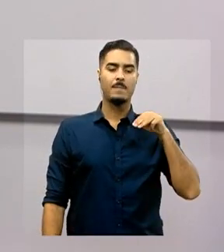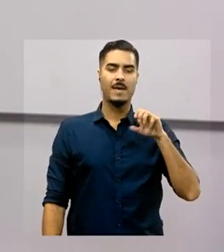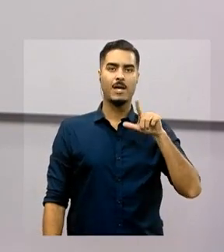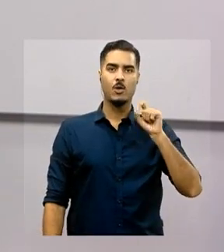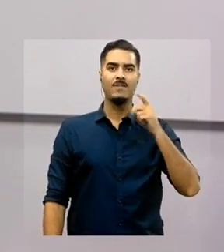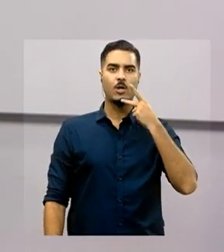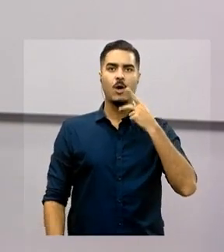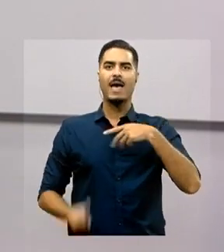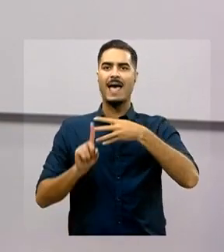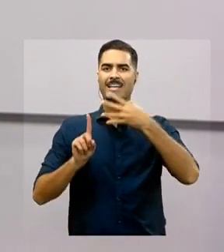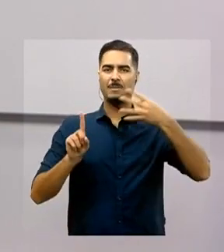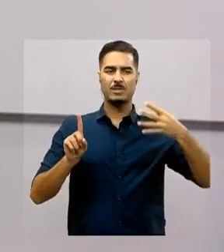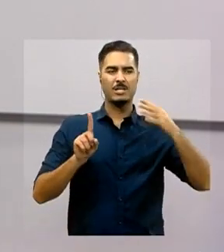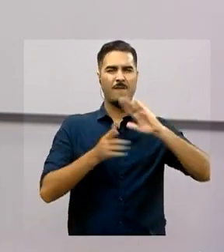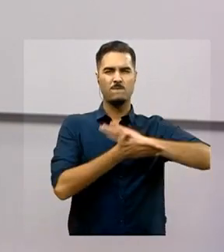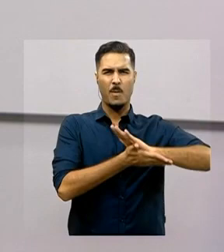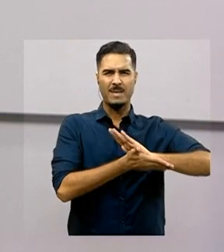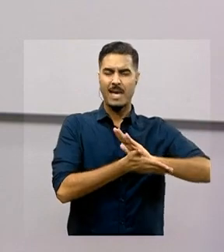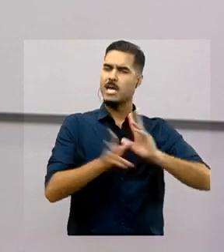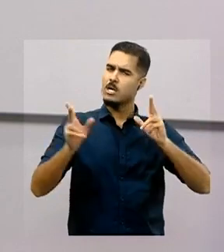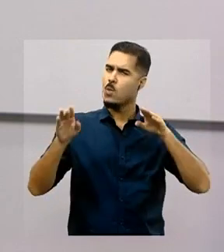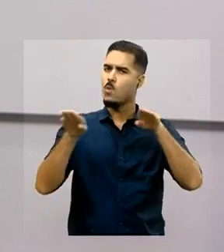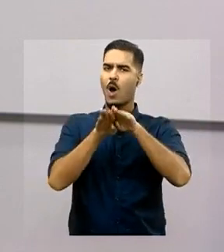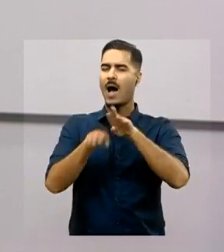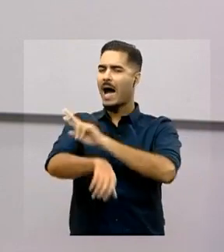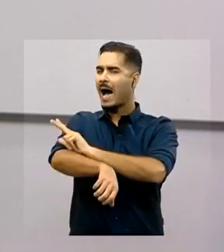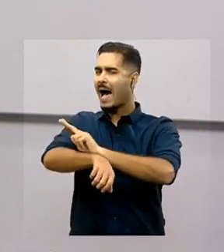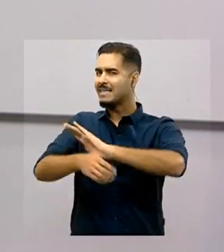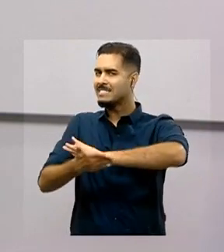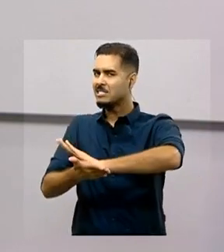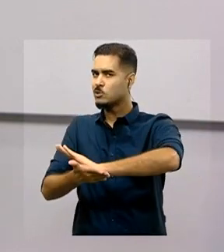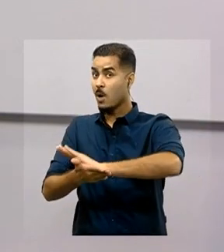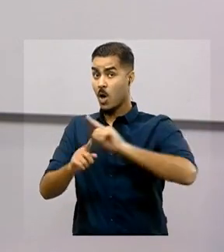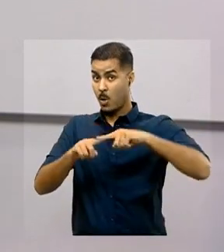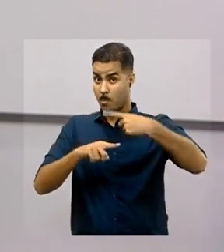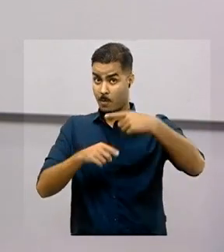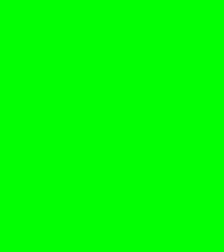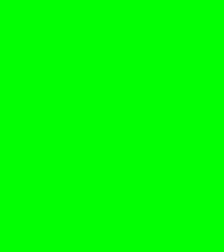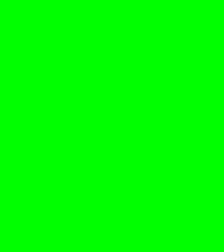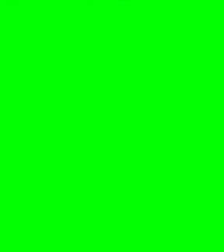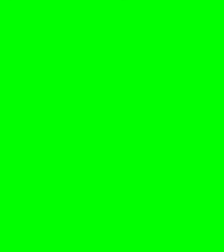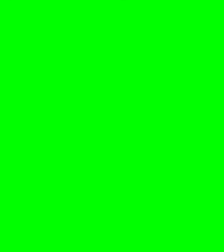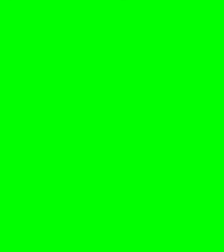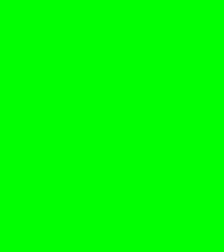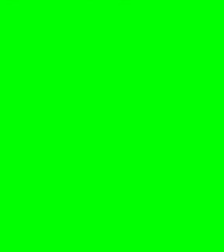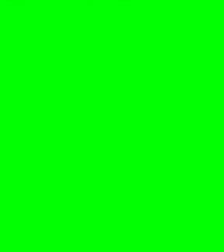LGBTfobia ao crime de racismo. O próximo a votar será o ministro Edson Fachin.